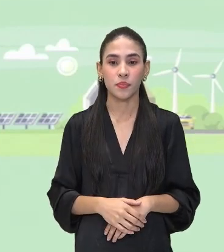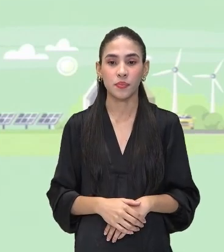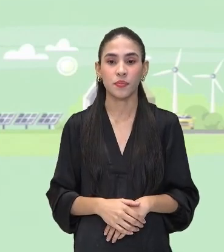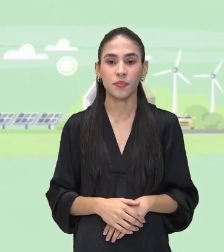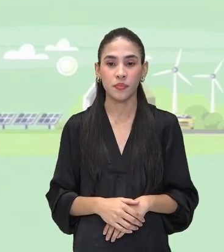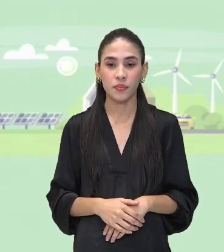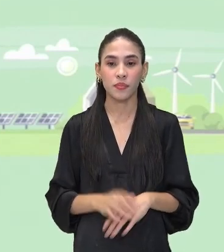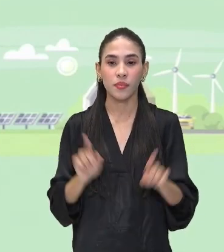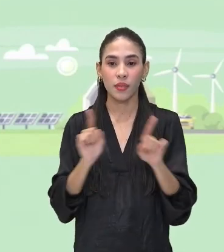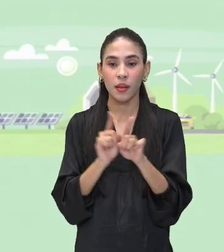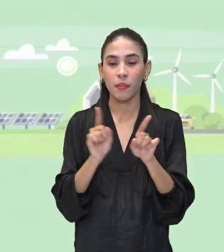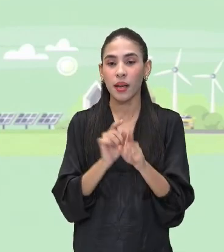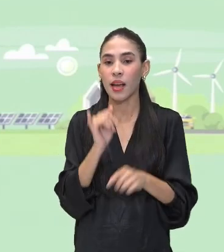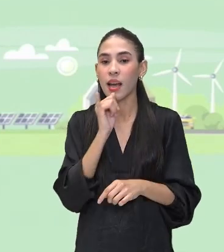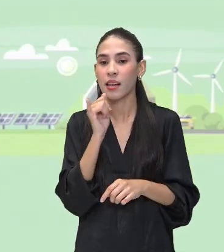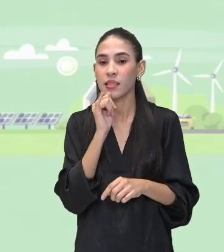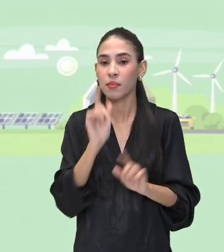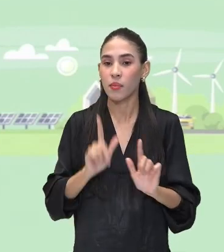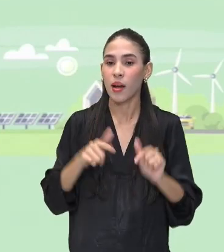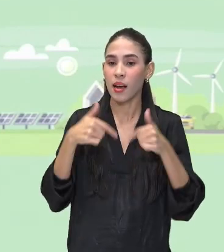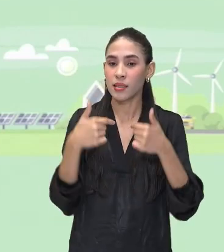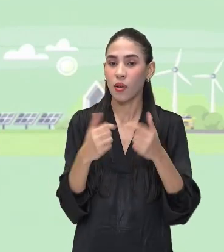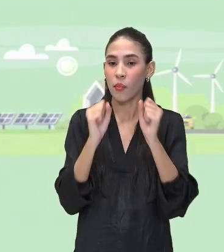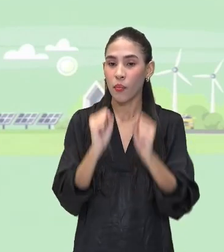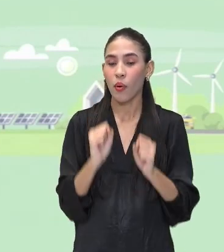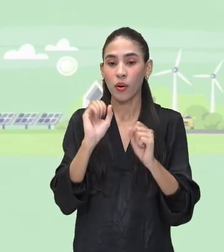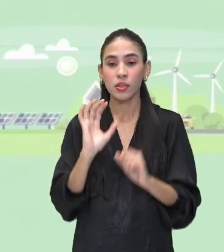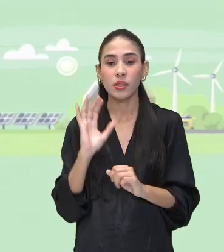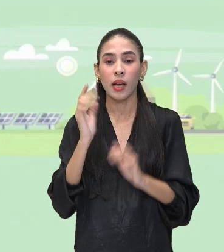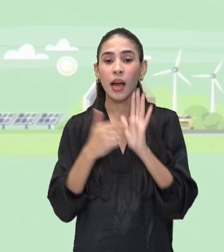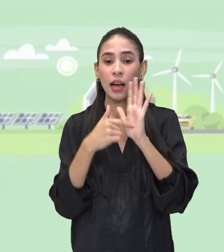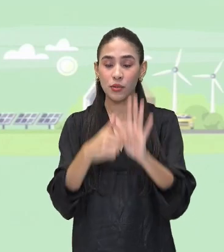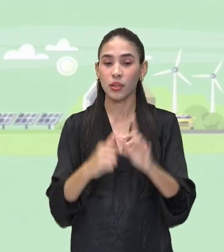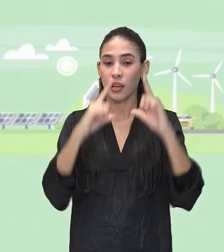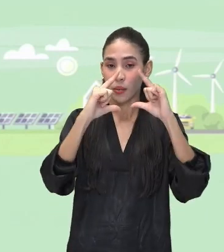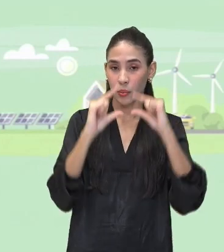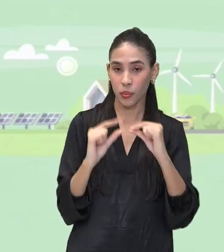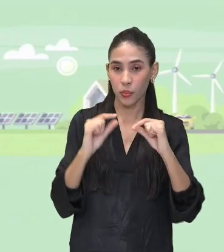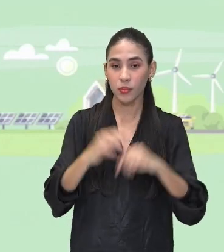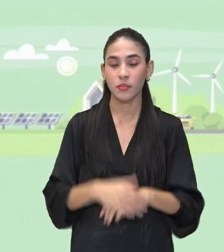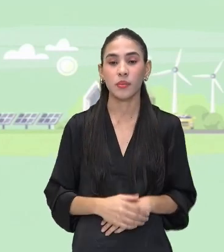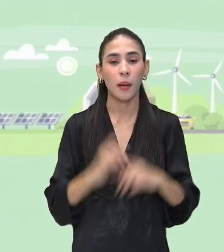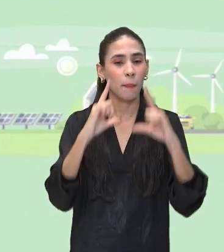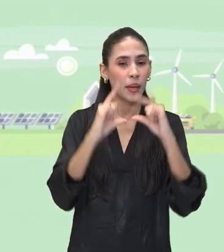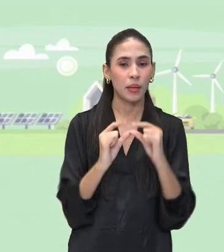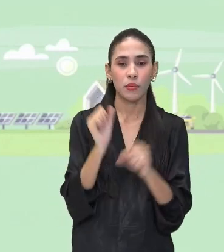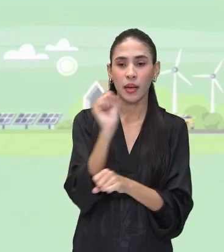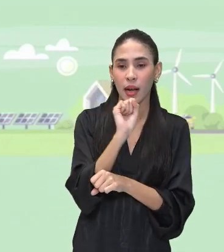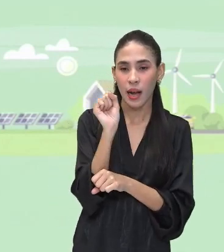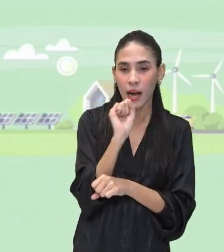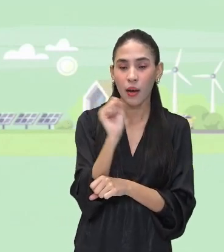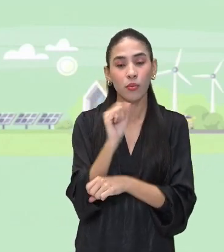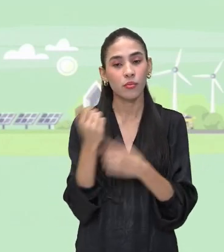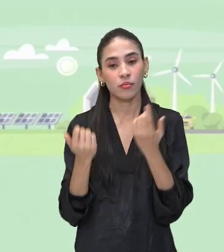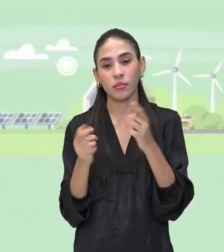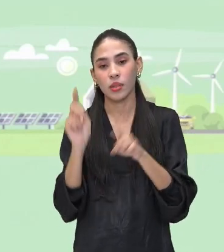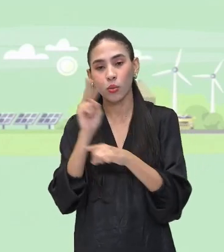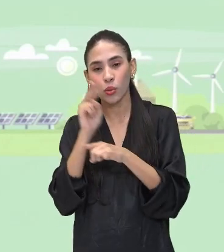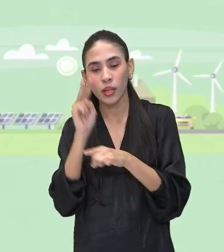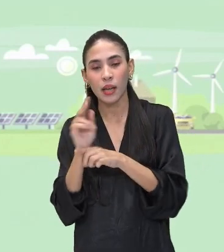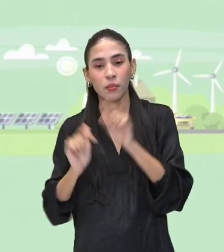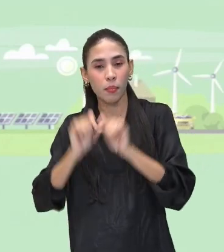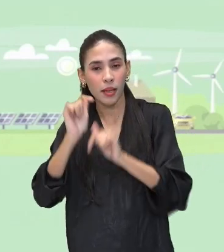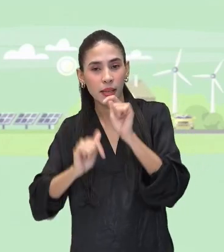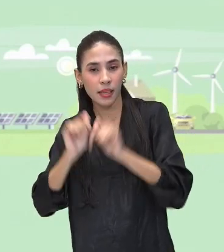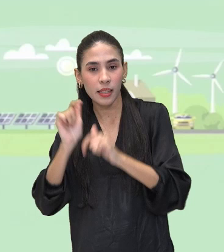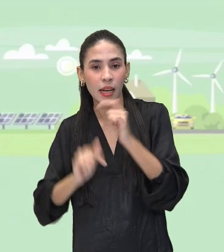podemos também ter atitudes aí que possam contribuir com essa redução. Menos carros, tratamento de resíduos, casa eficiente a